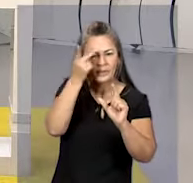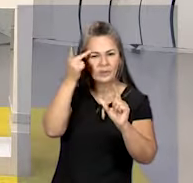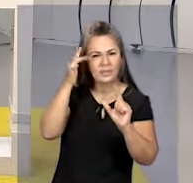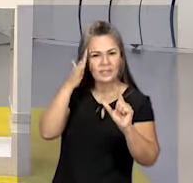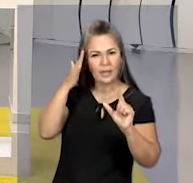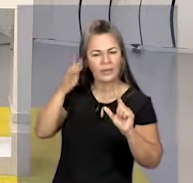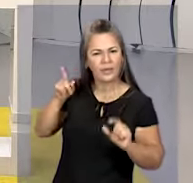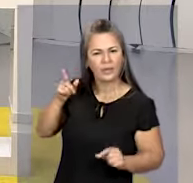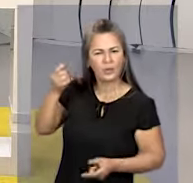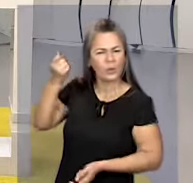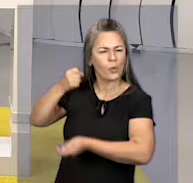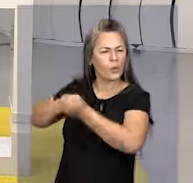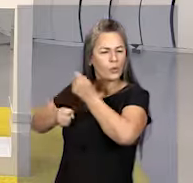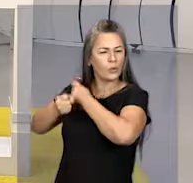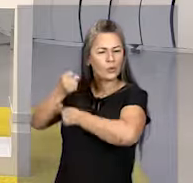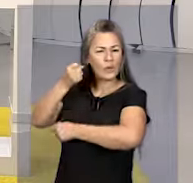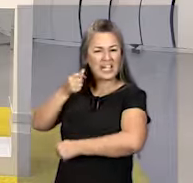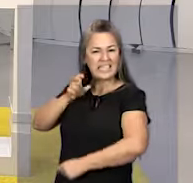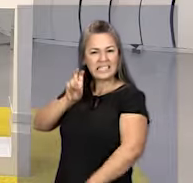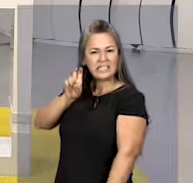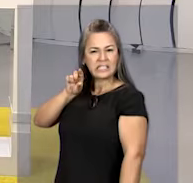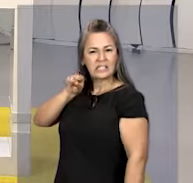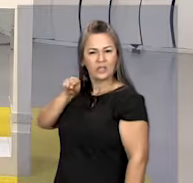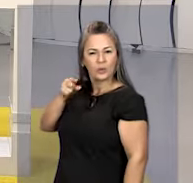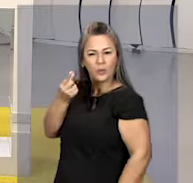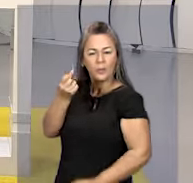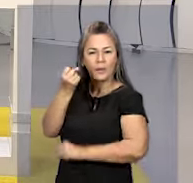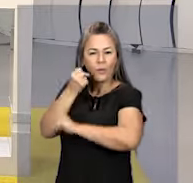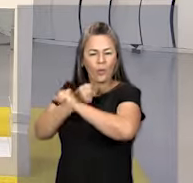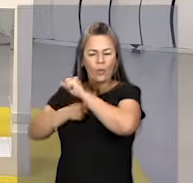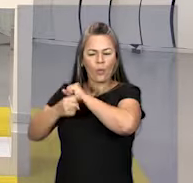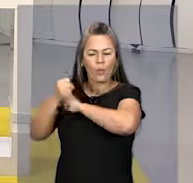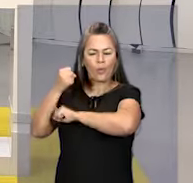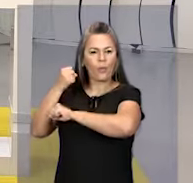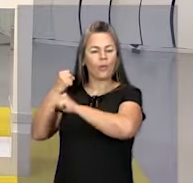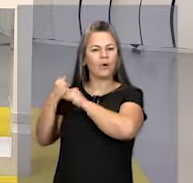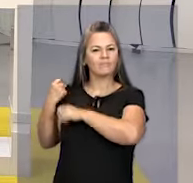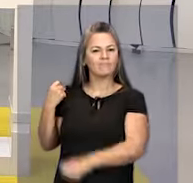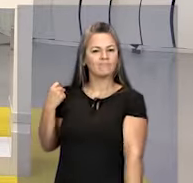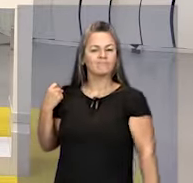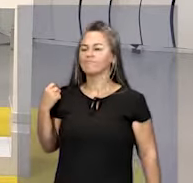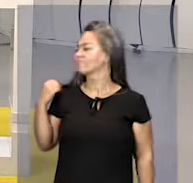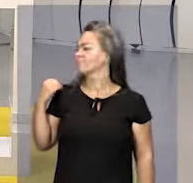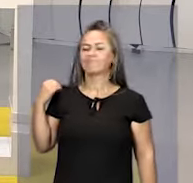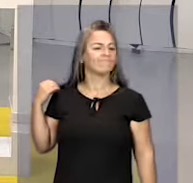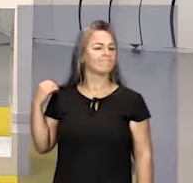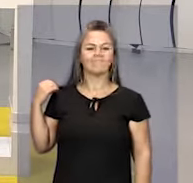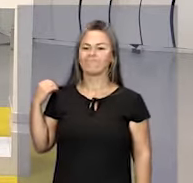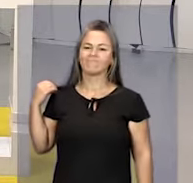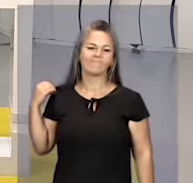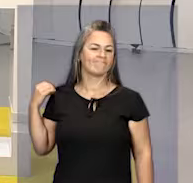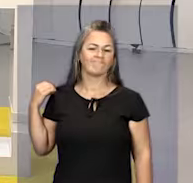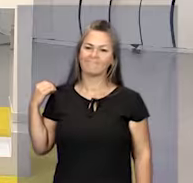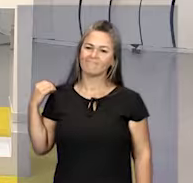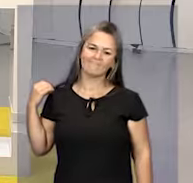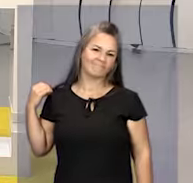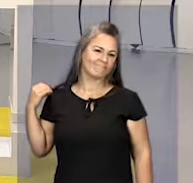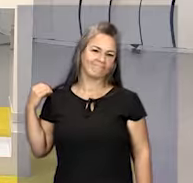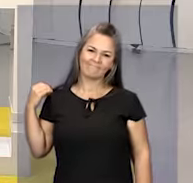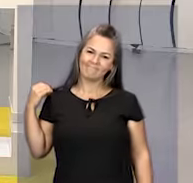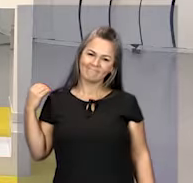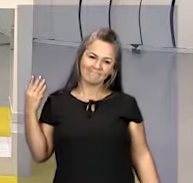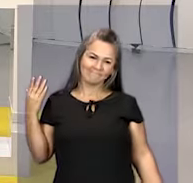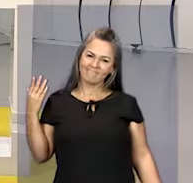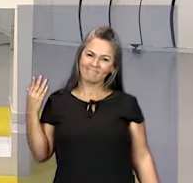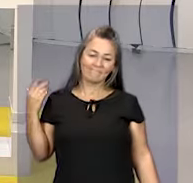1000, 2000, 5000 anos atrás? Pois é, nem todo mundo saberia explicar por que